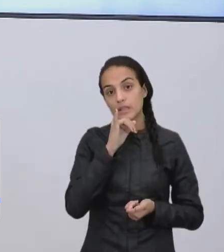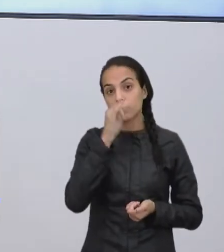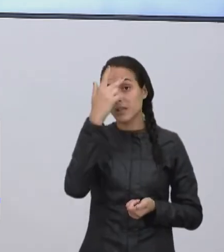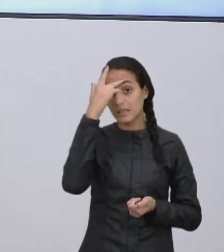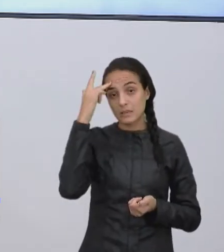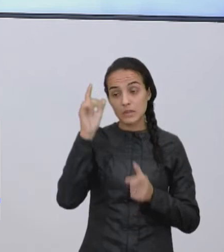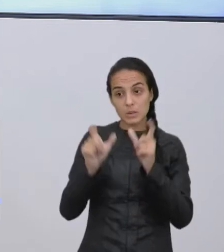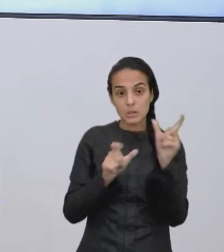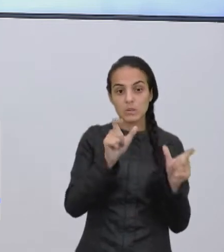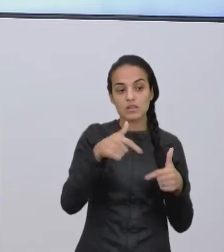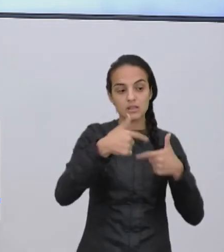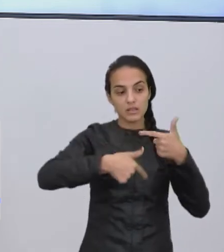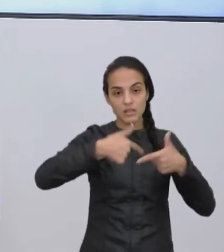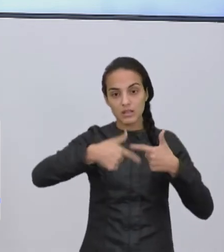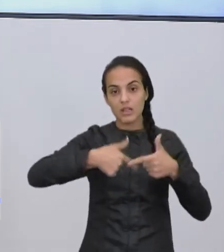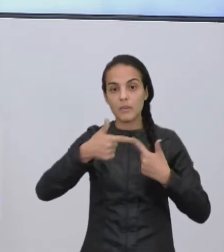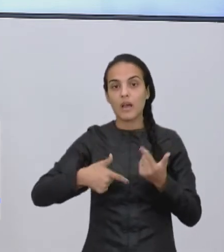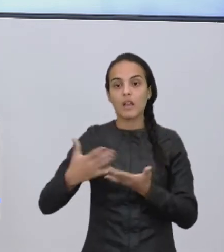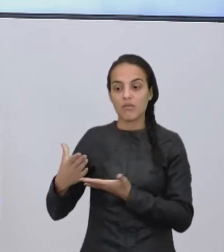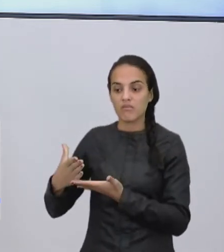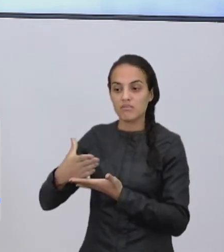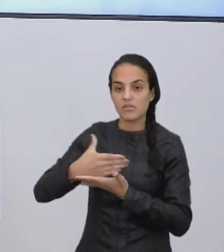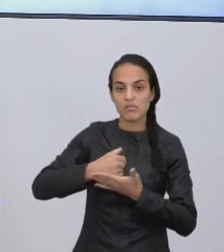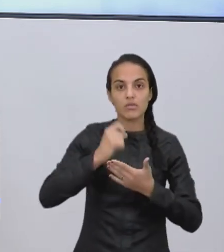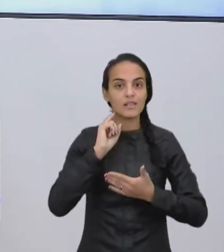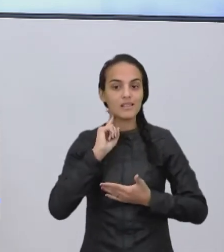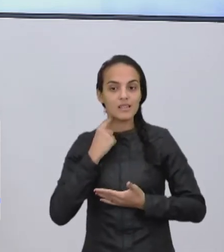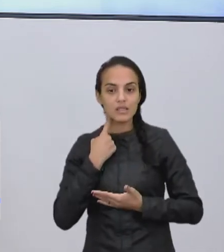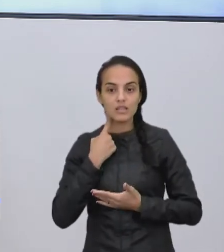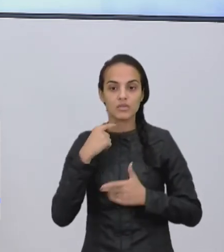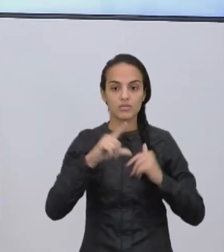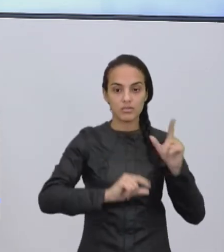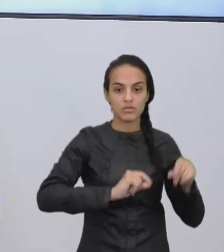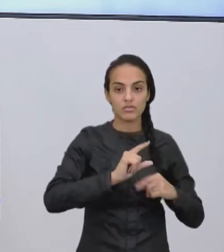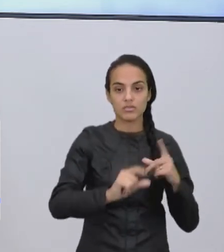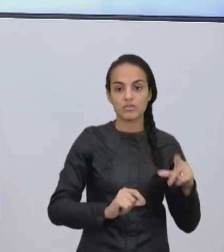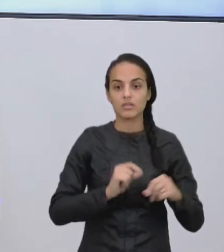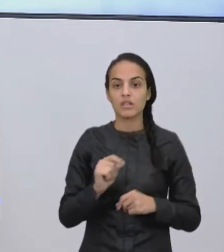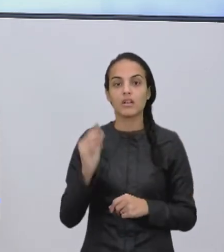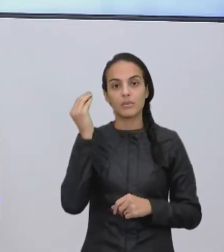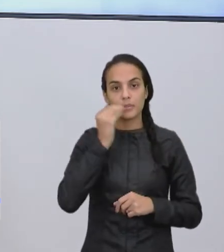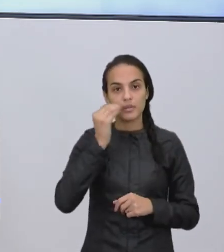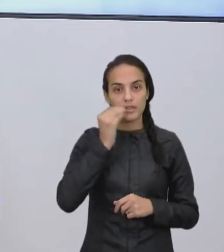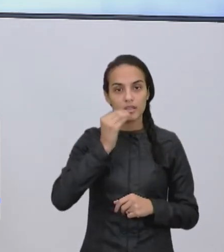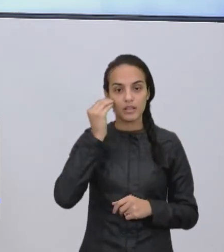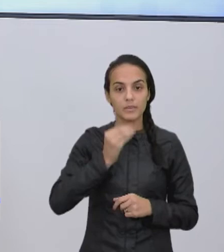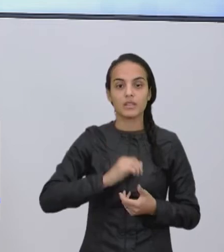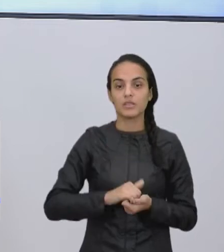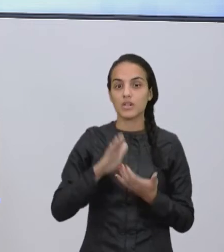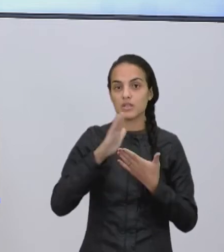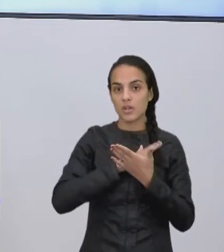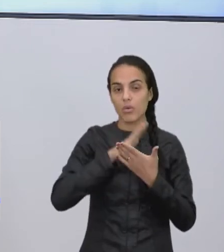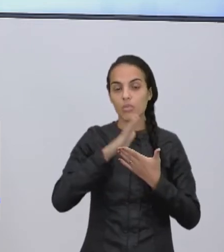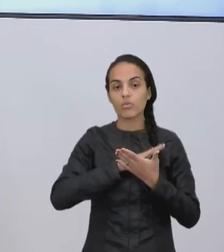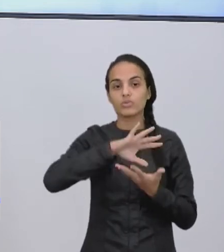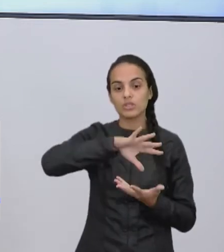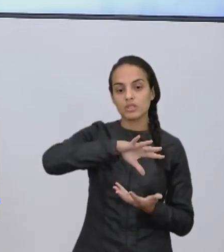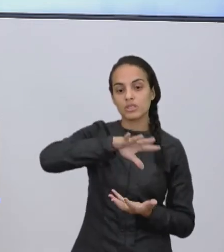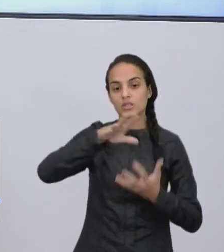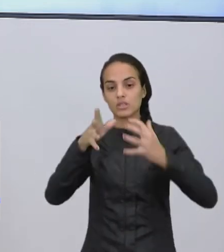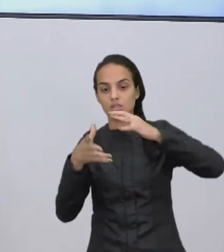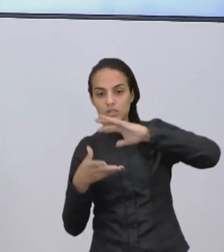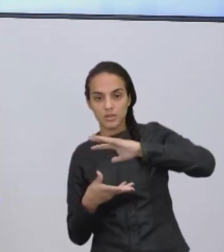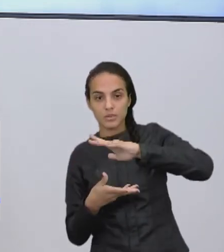que trabalham com coleta de lixo, né? Coleta seletiva, aproveitamento de alguns tipos de biomassa,